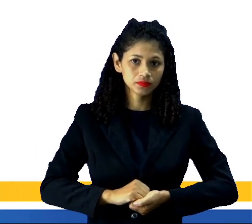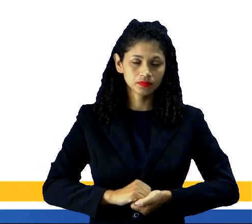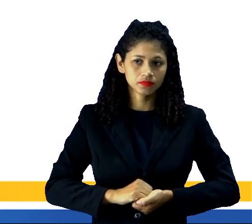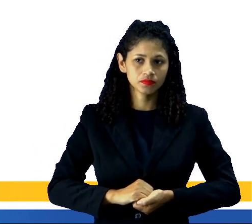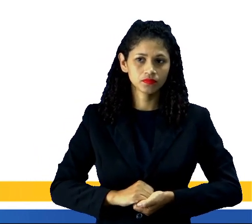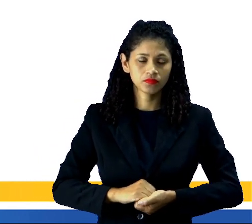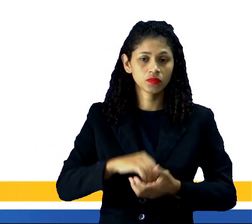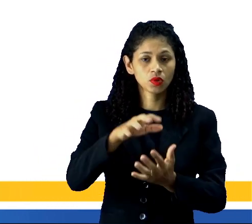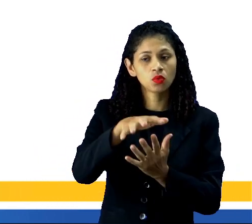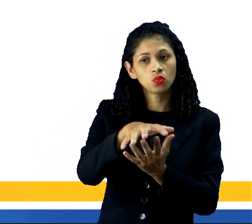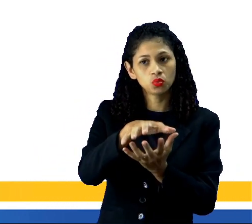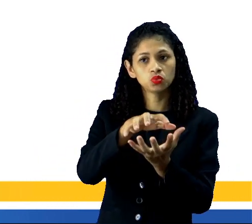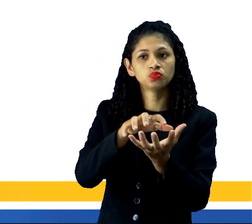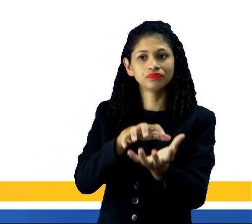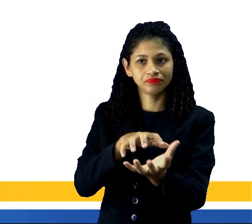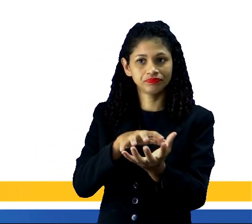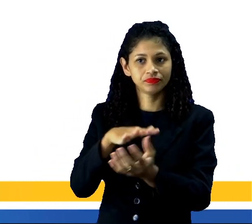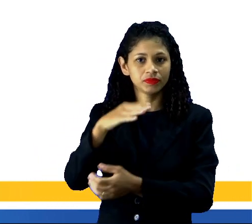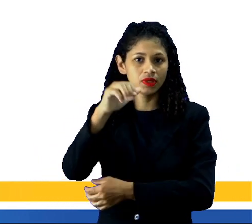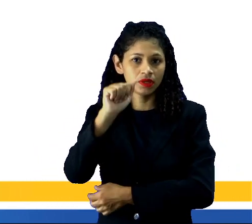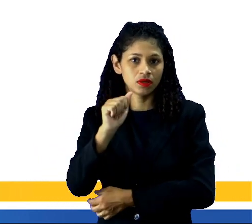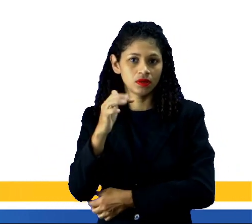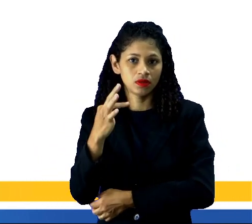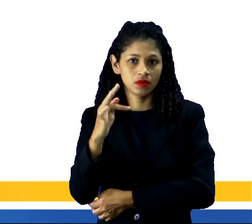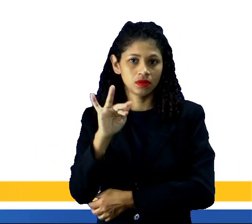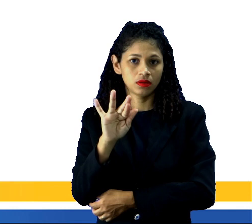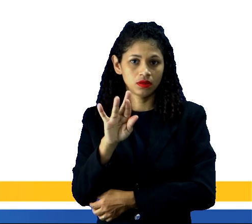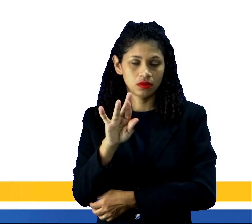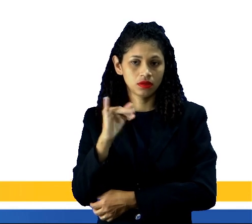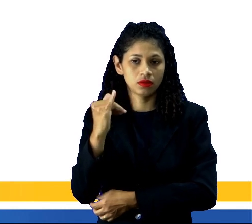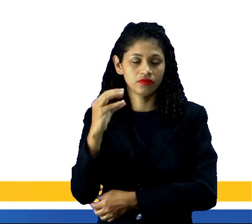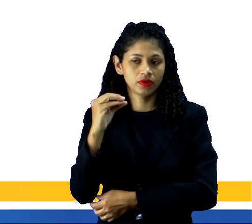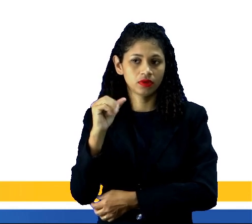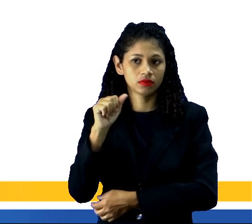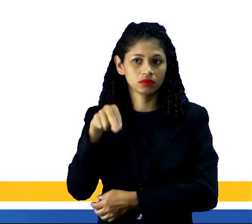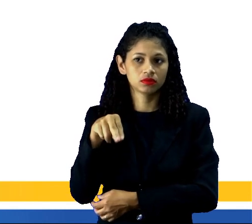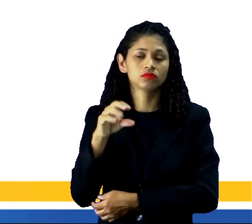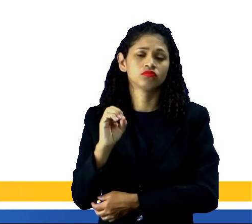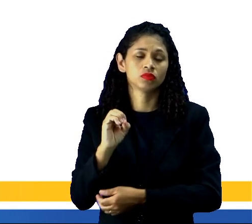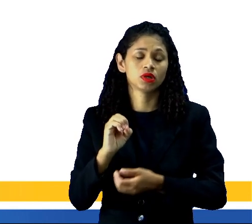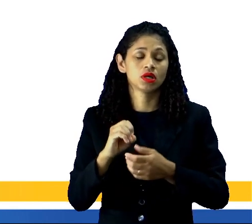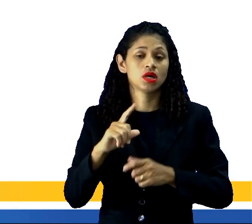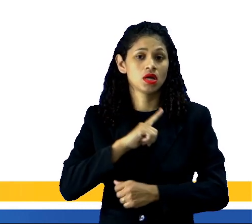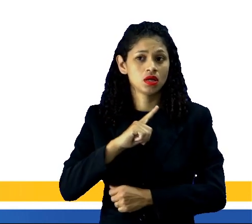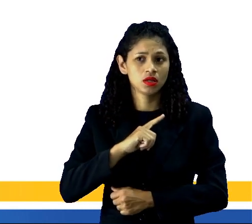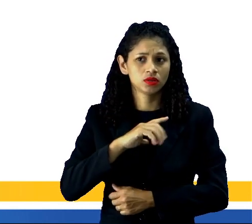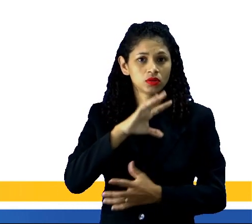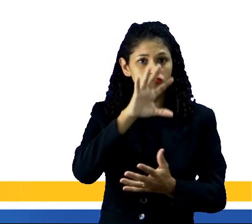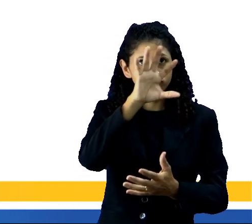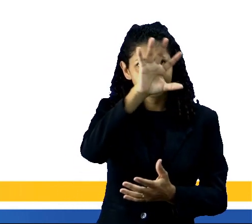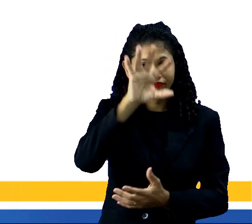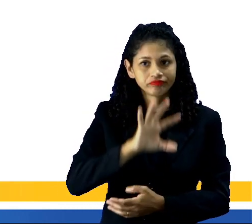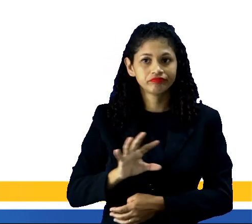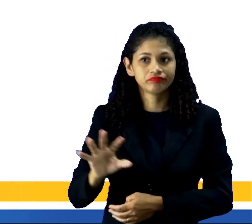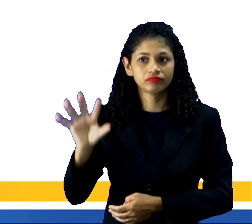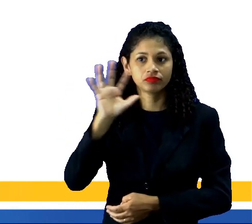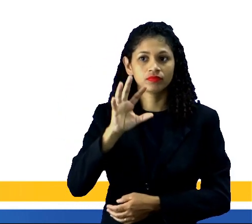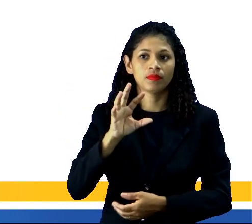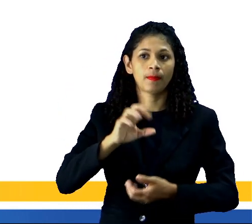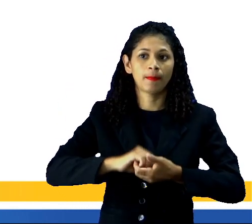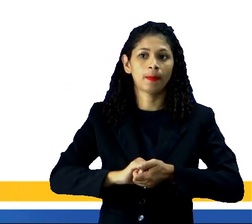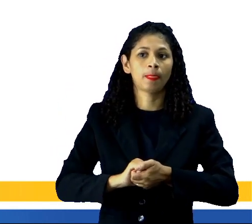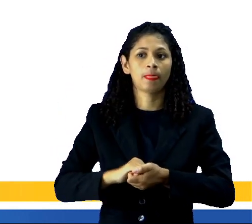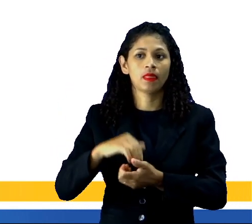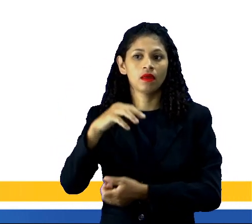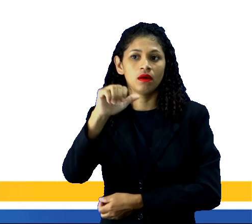O continente africano, né, dividido em regiões. A gente tem sub-regiões do continente africano. A gente tem a África